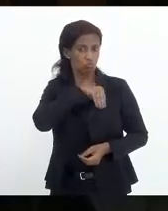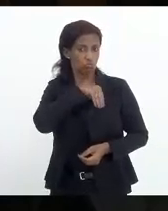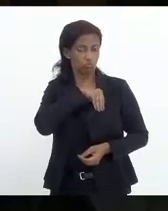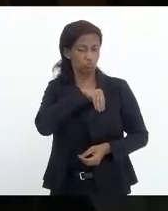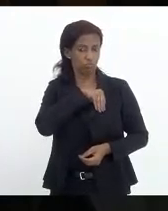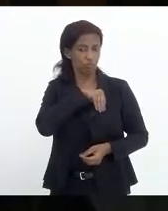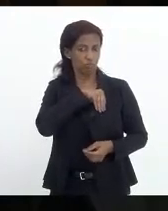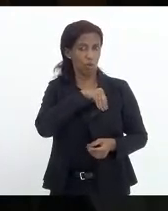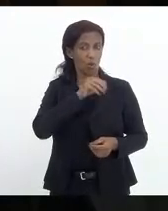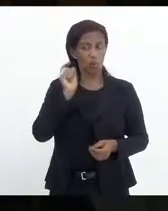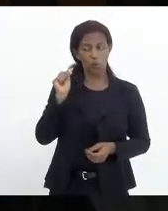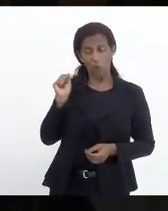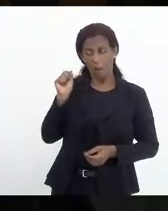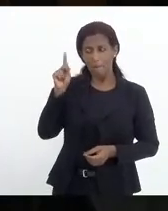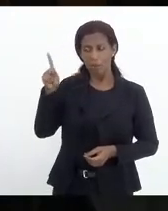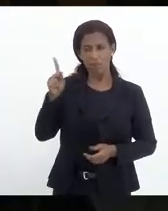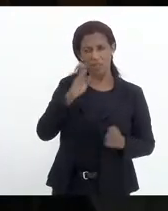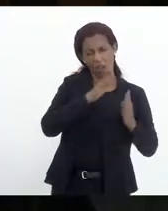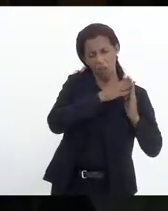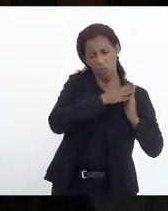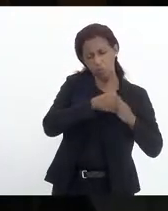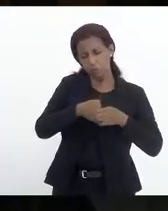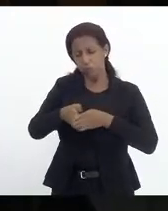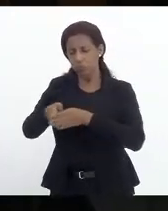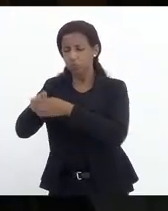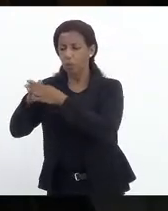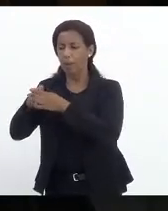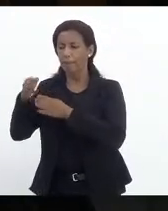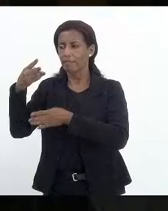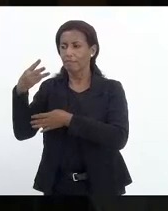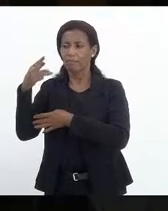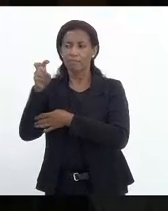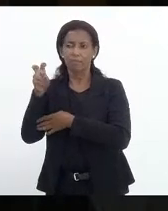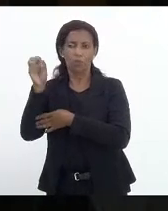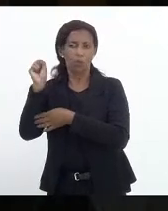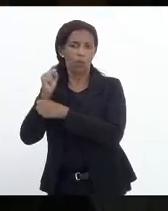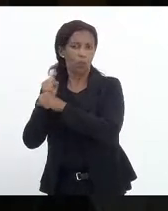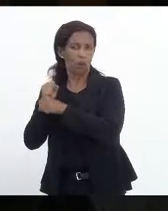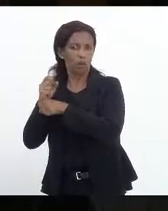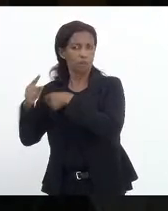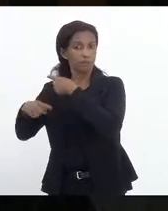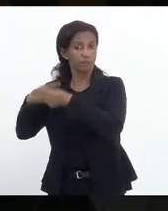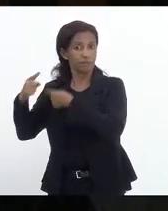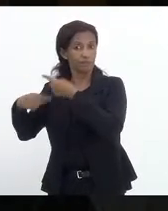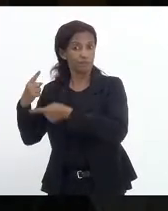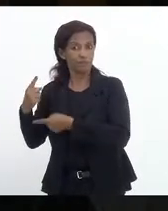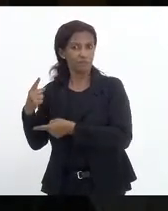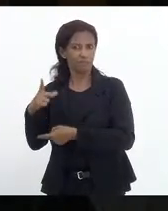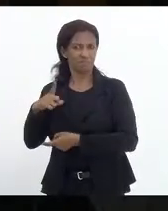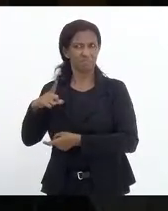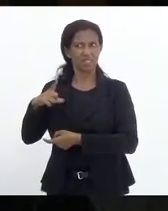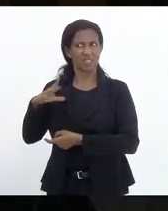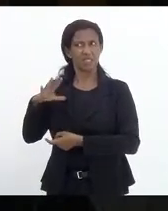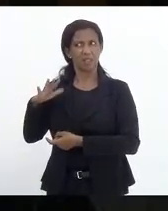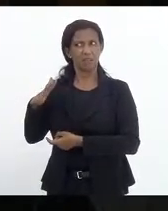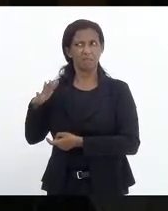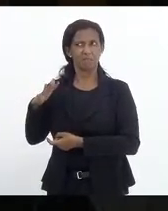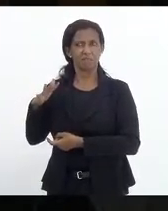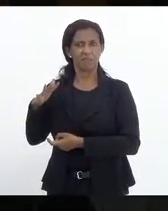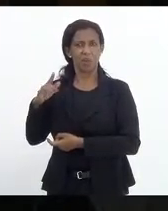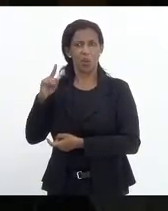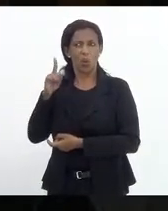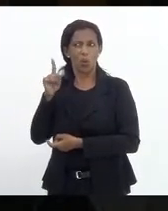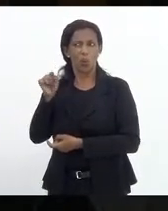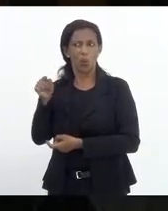quando ele for se aposentar 35 anos depois ele está lá pelo menos ganhando